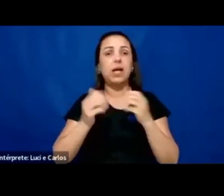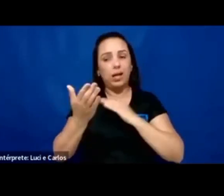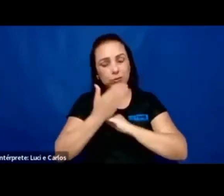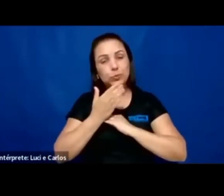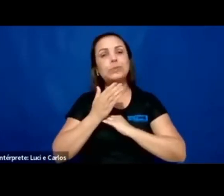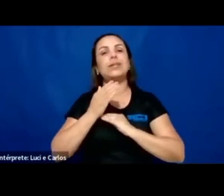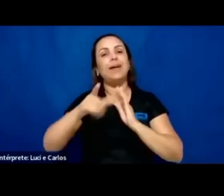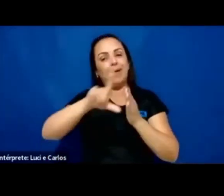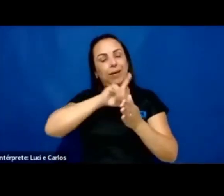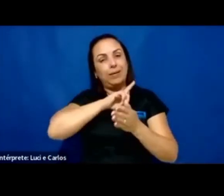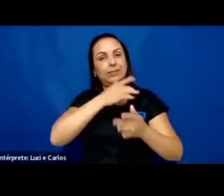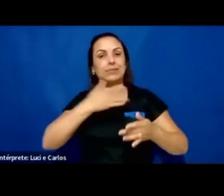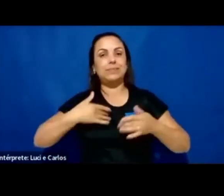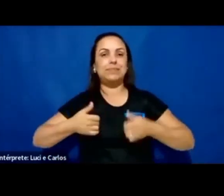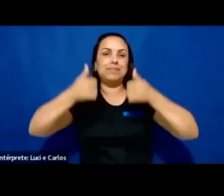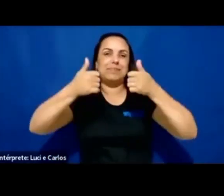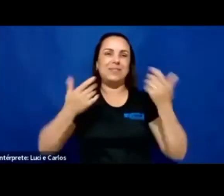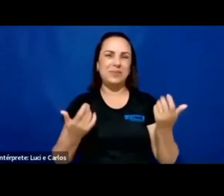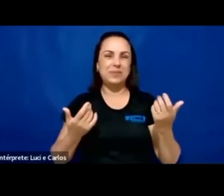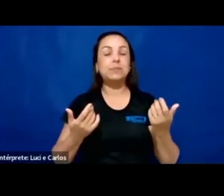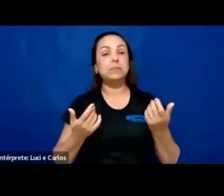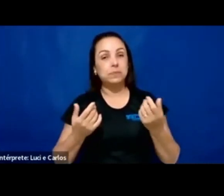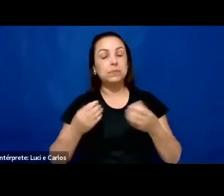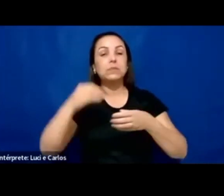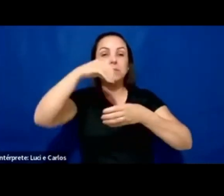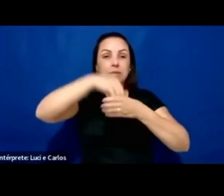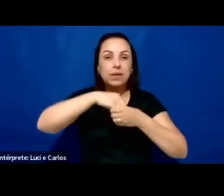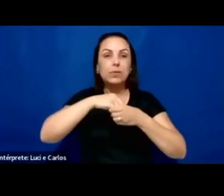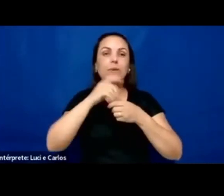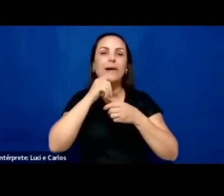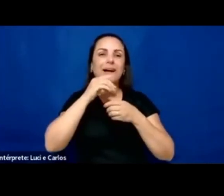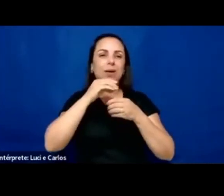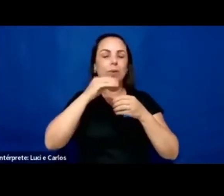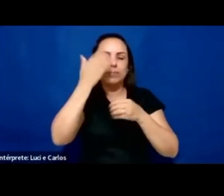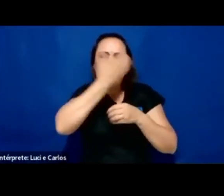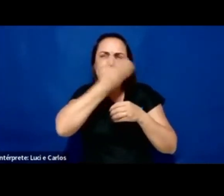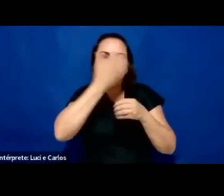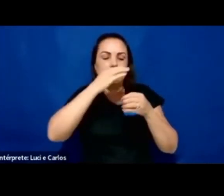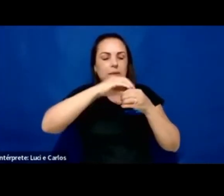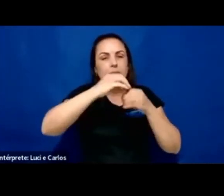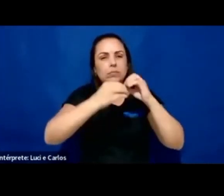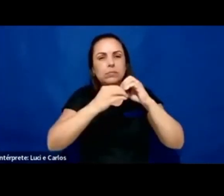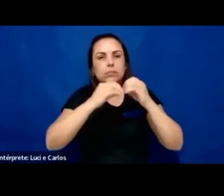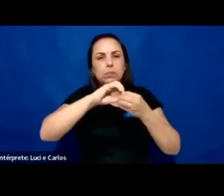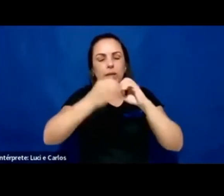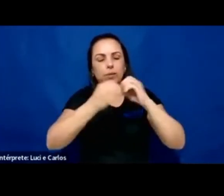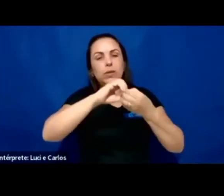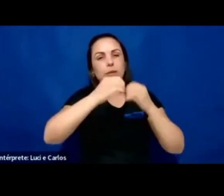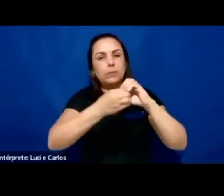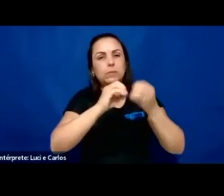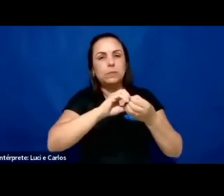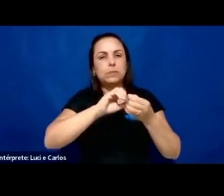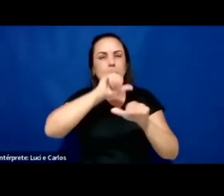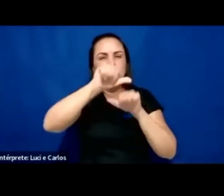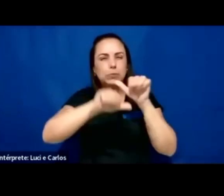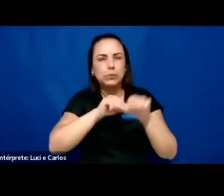são formados de 11, 10 moléculas. E quando você põe um íon de magneto na água, ela muda esse ângulo da